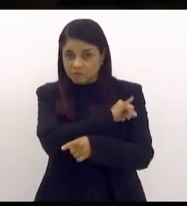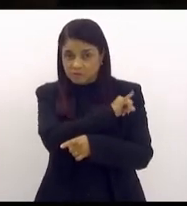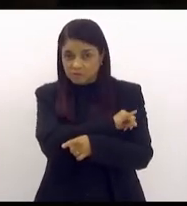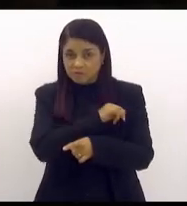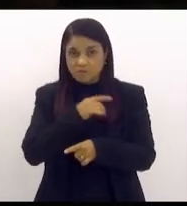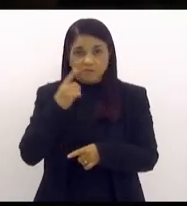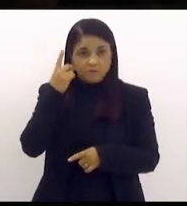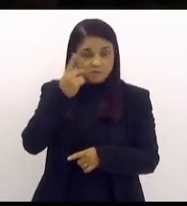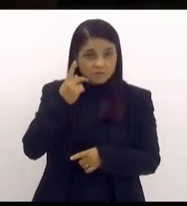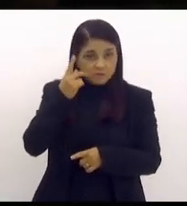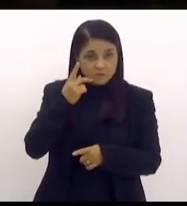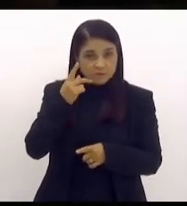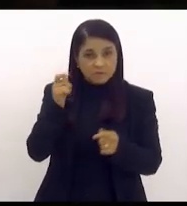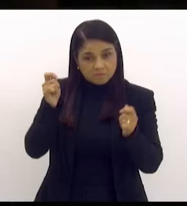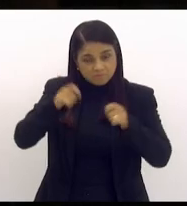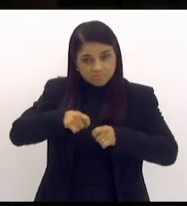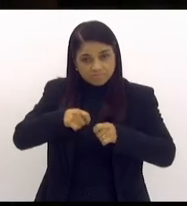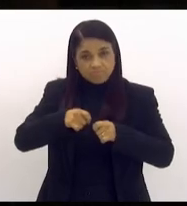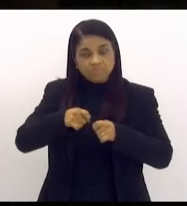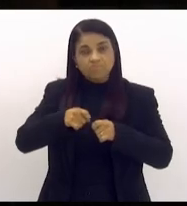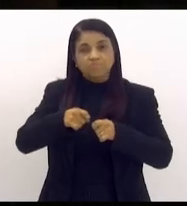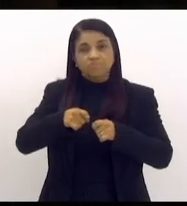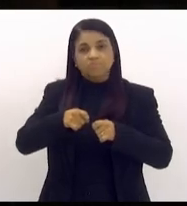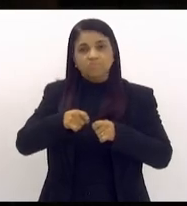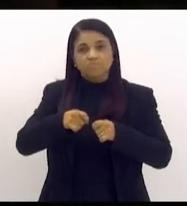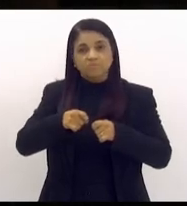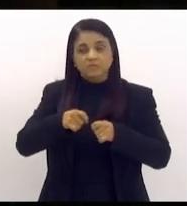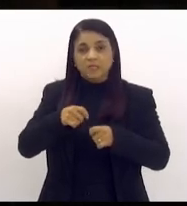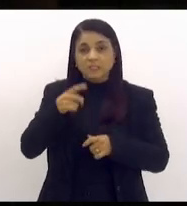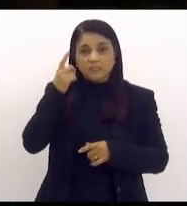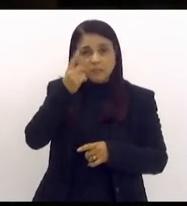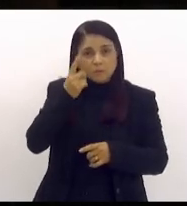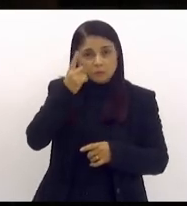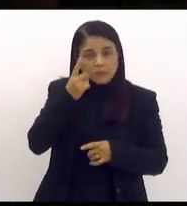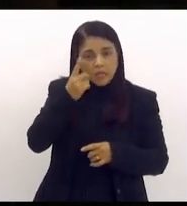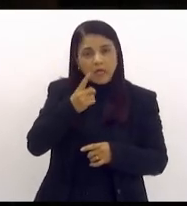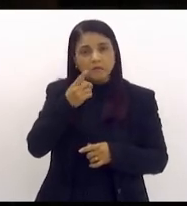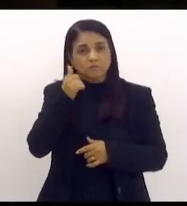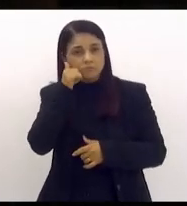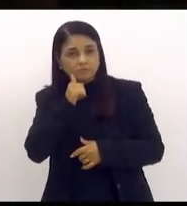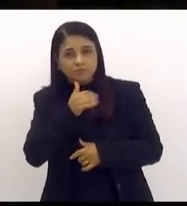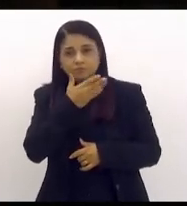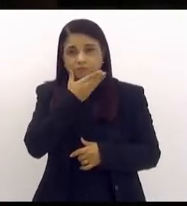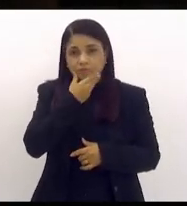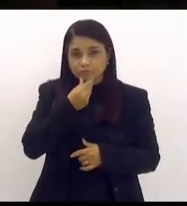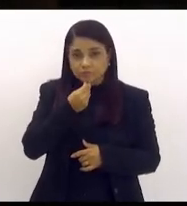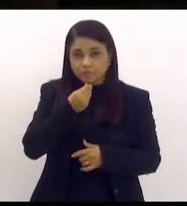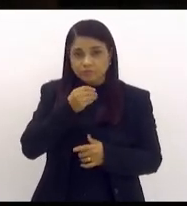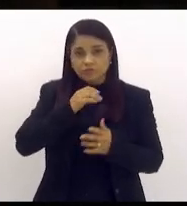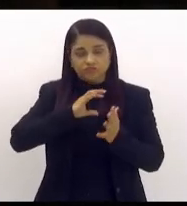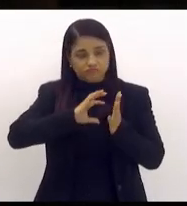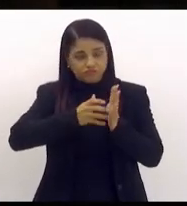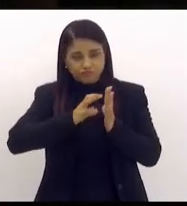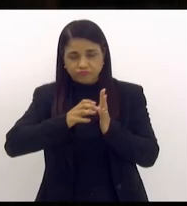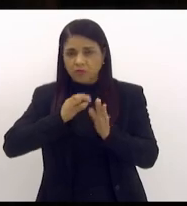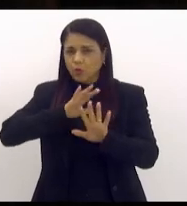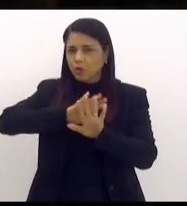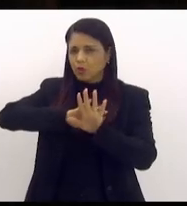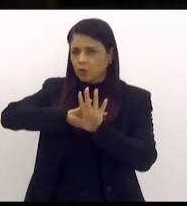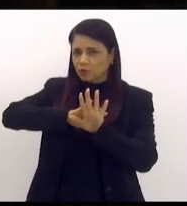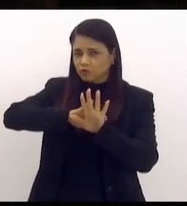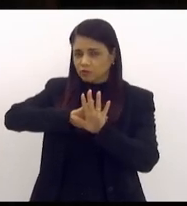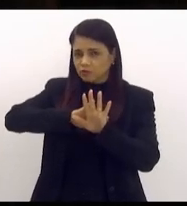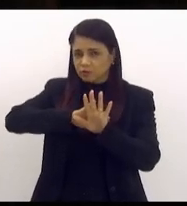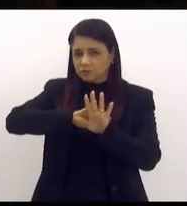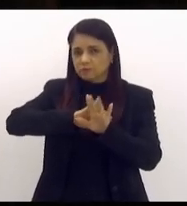que a gente possa serrar fileiras com deputados e deputadas de todas as matrizes ideológicas